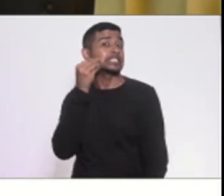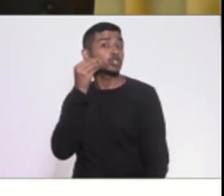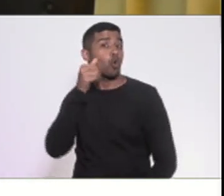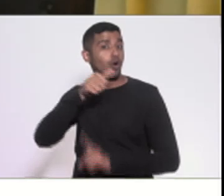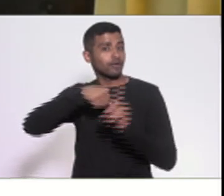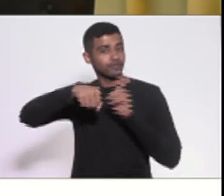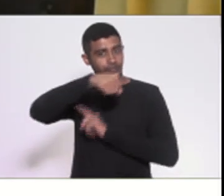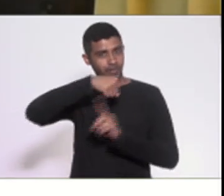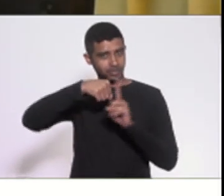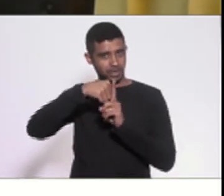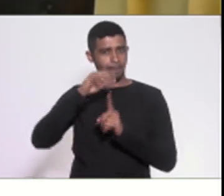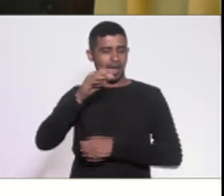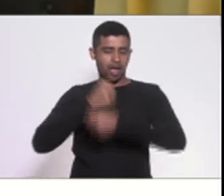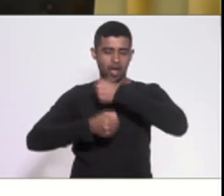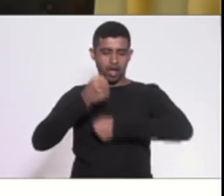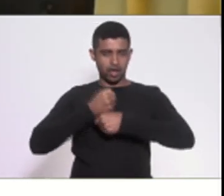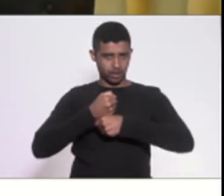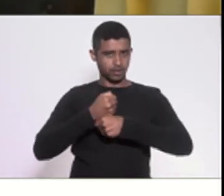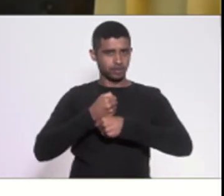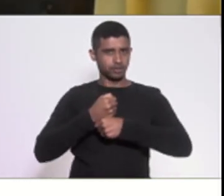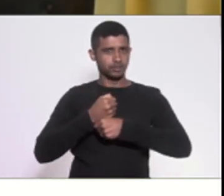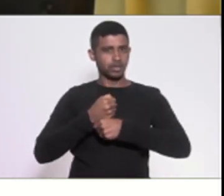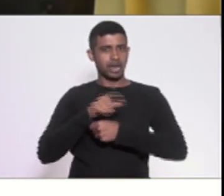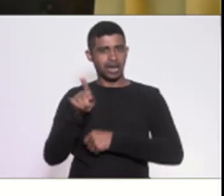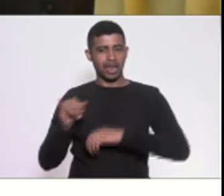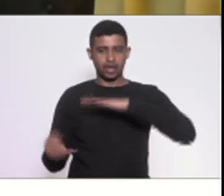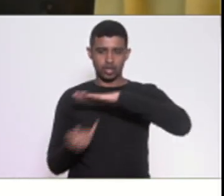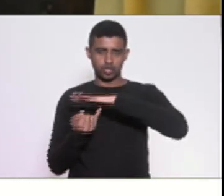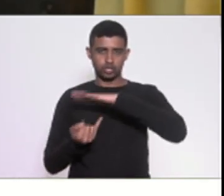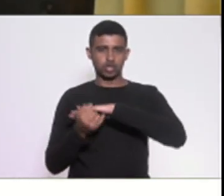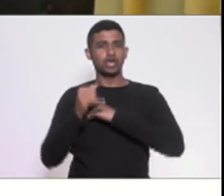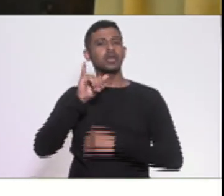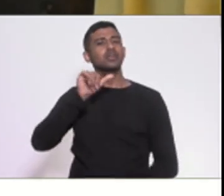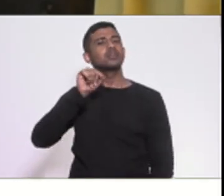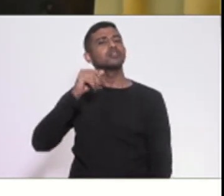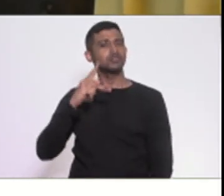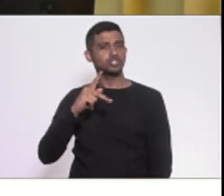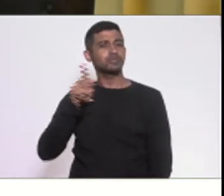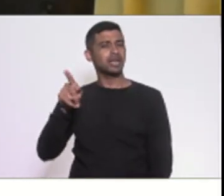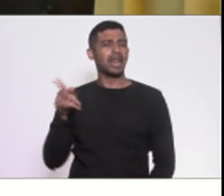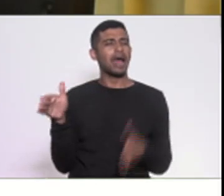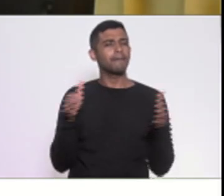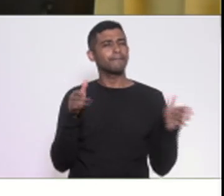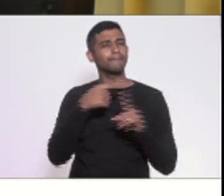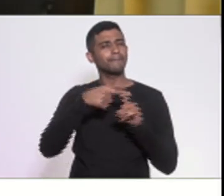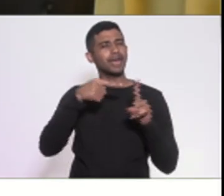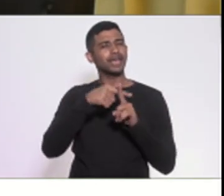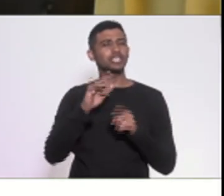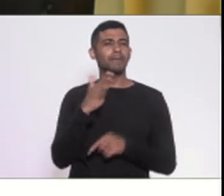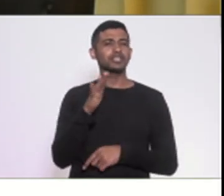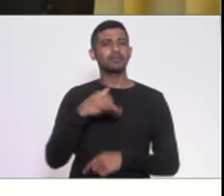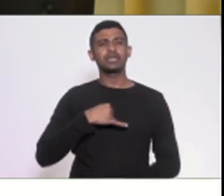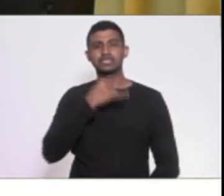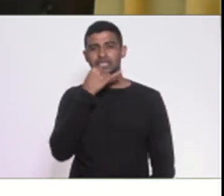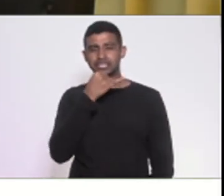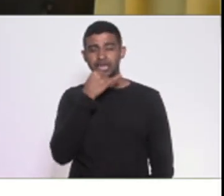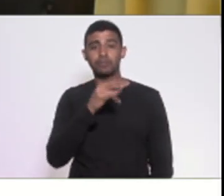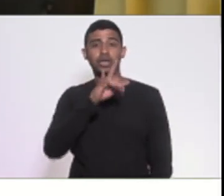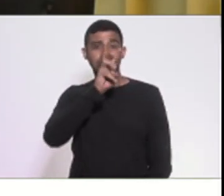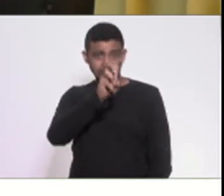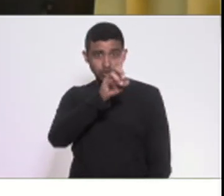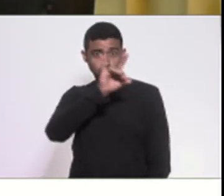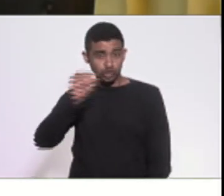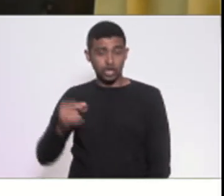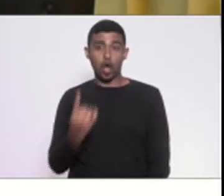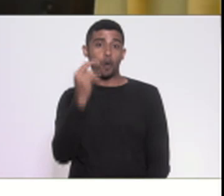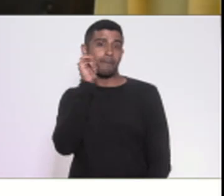ano passado, de acordo com o Instituto de Segurança Pública, o ISP, a média era de uma vítima de feminicídio a cada 5 dias no